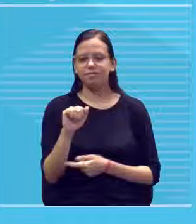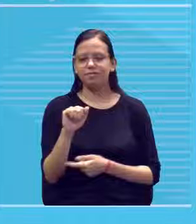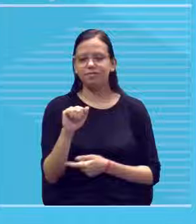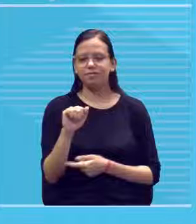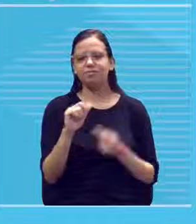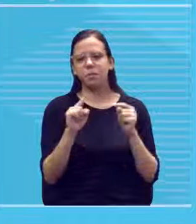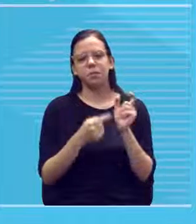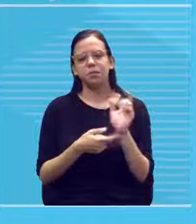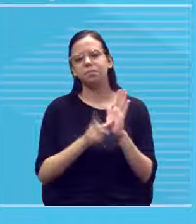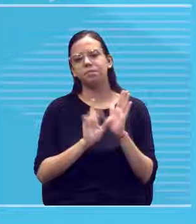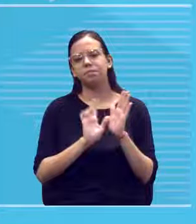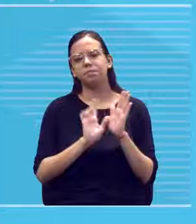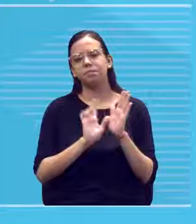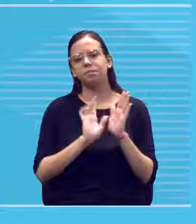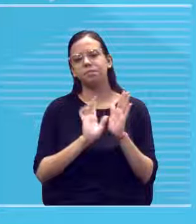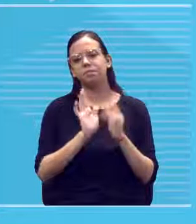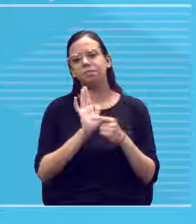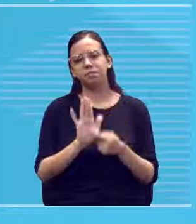Expresso